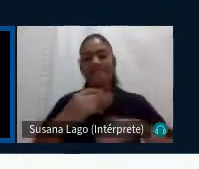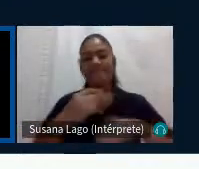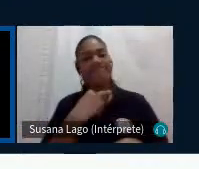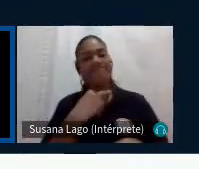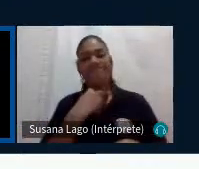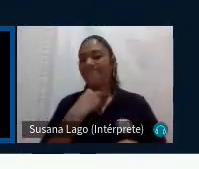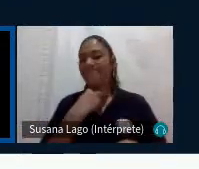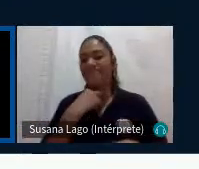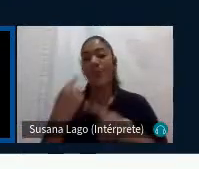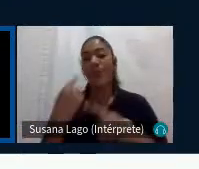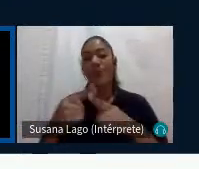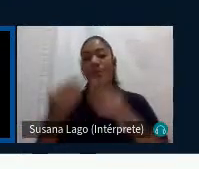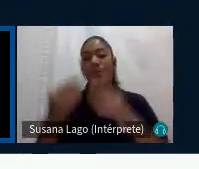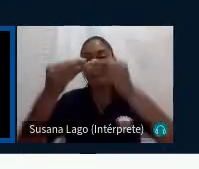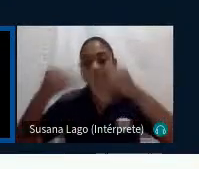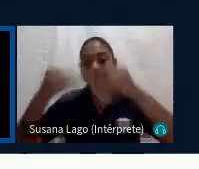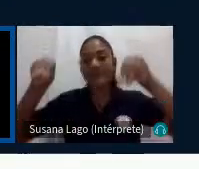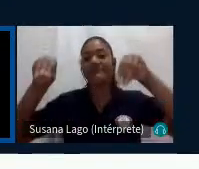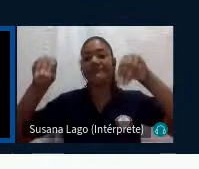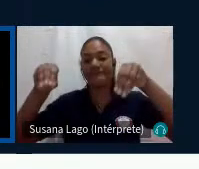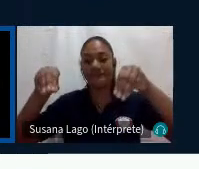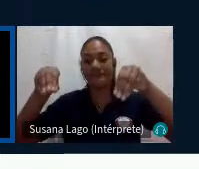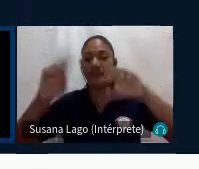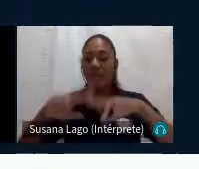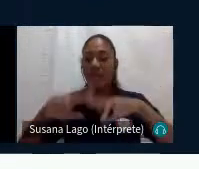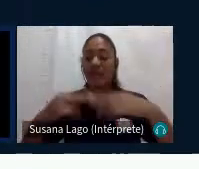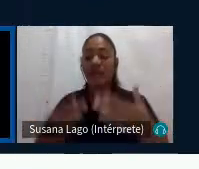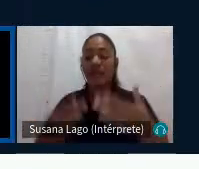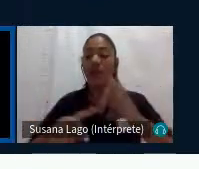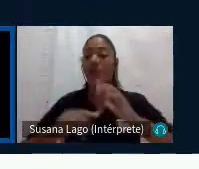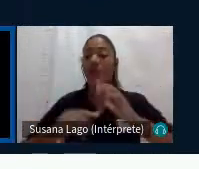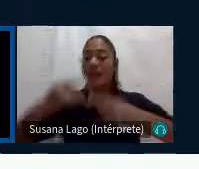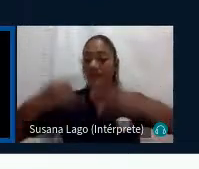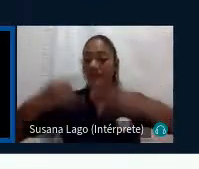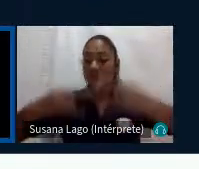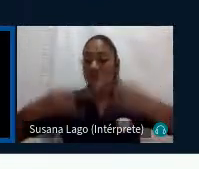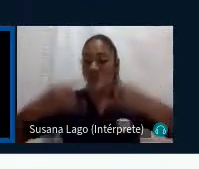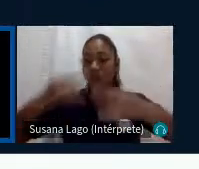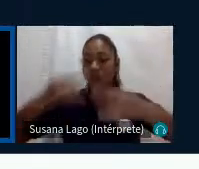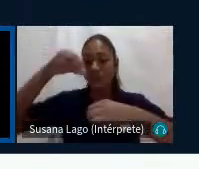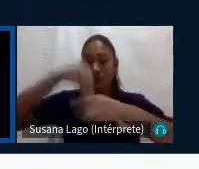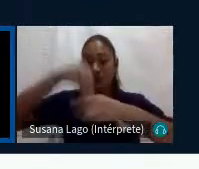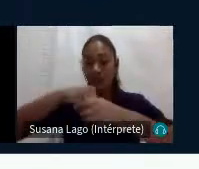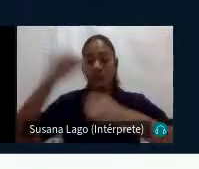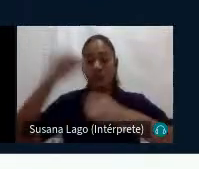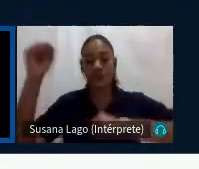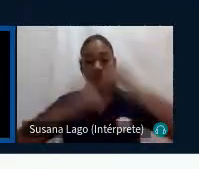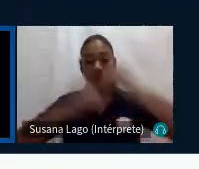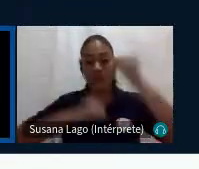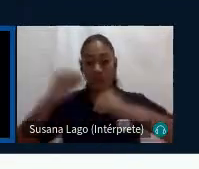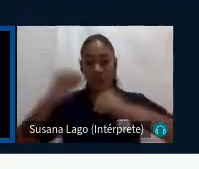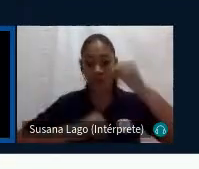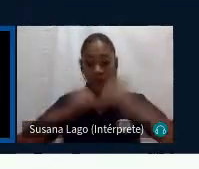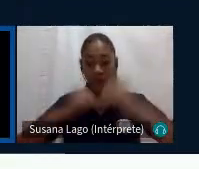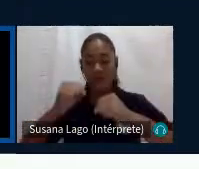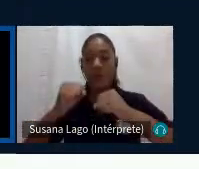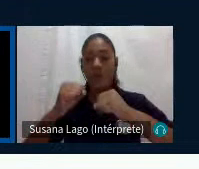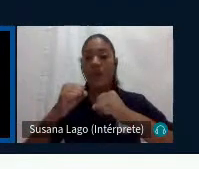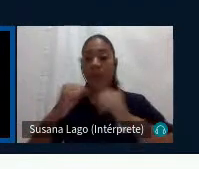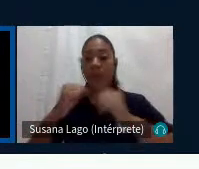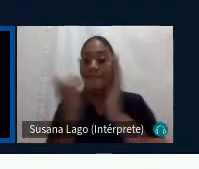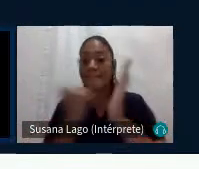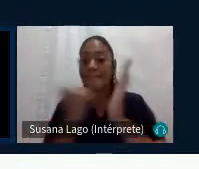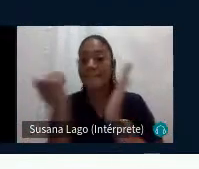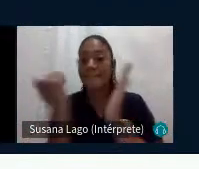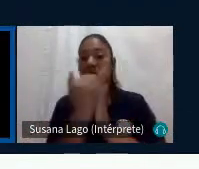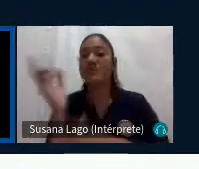acidente. Então, para esses robôs, nessa indústria, dessa questão, o máximo de velocidade que ele pode chegar